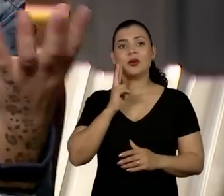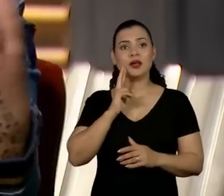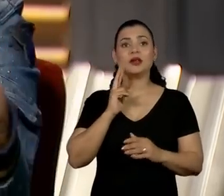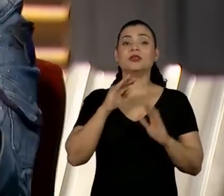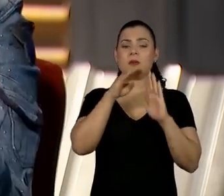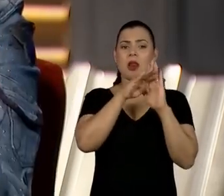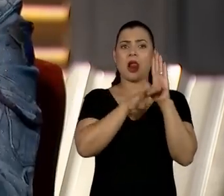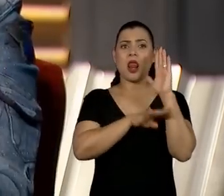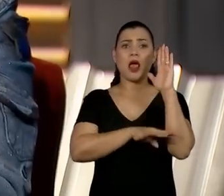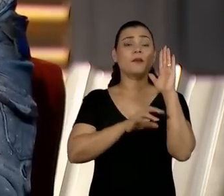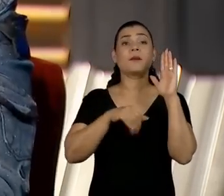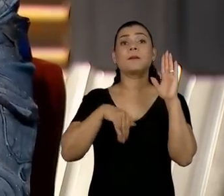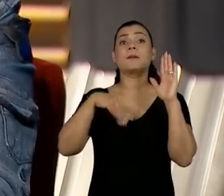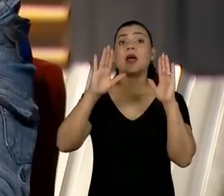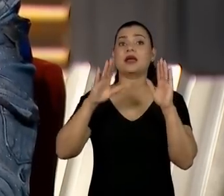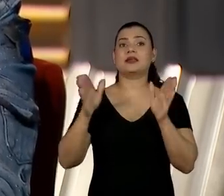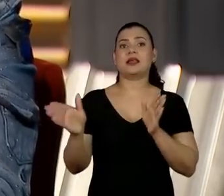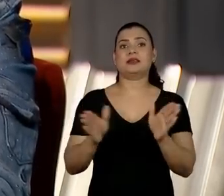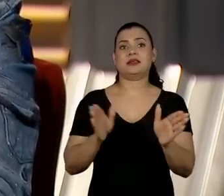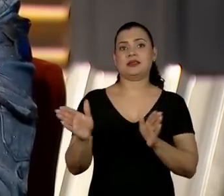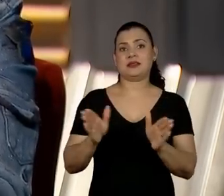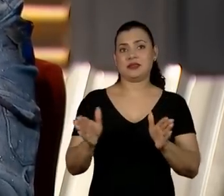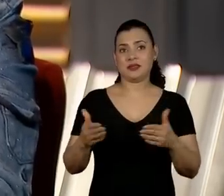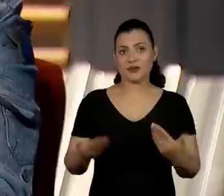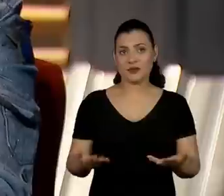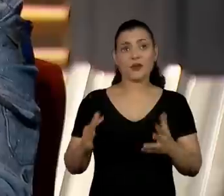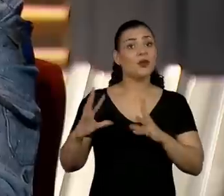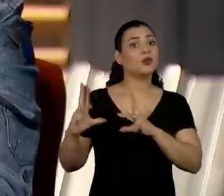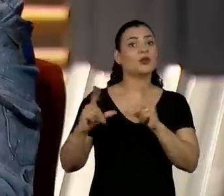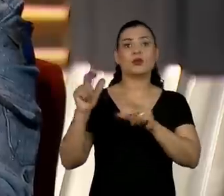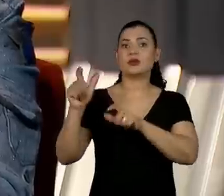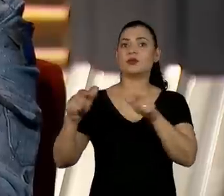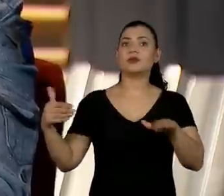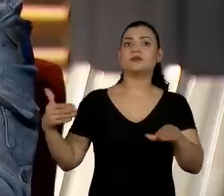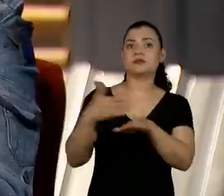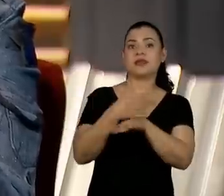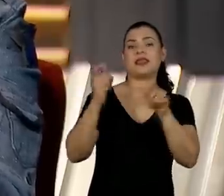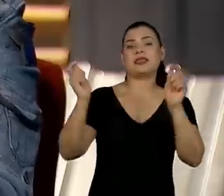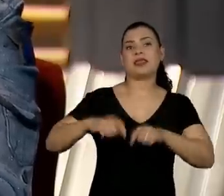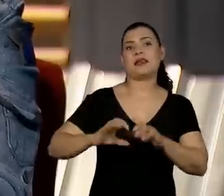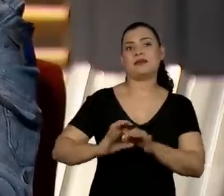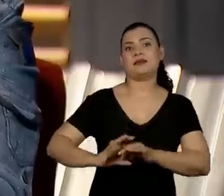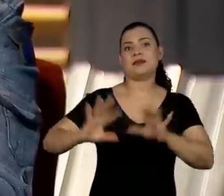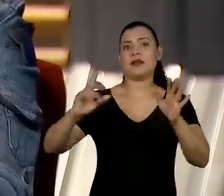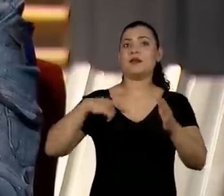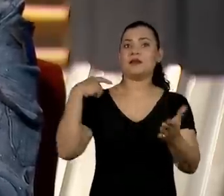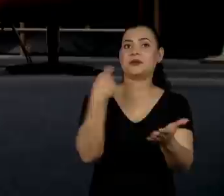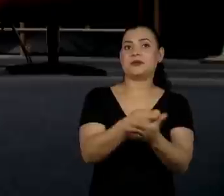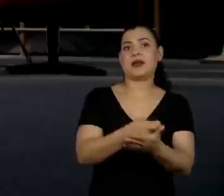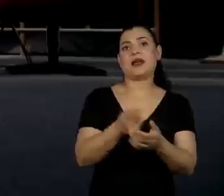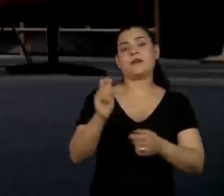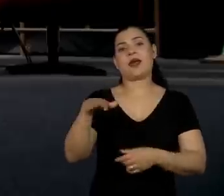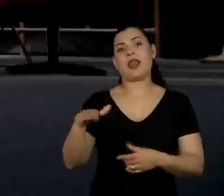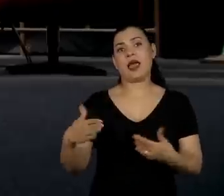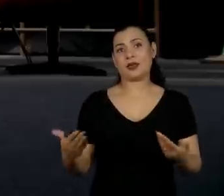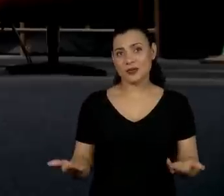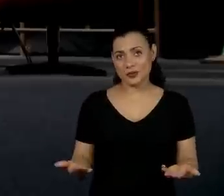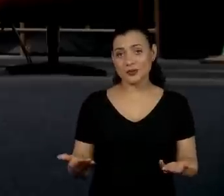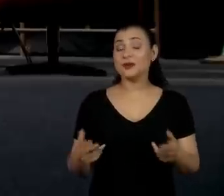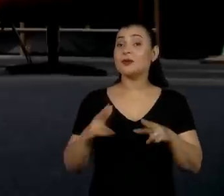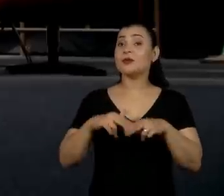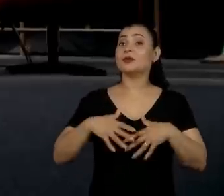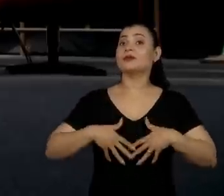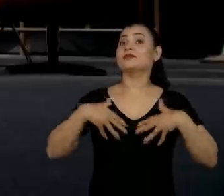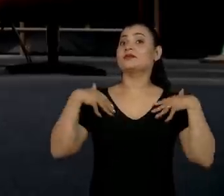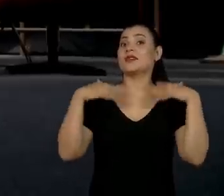as listas a mais acessível onde todo mundo realmente pode e ele pode pagar né então isso é